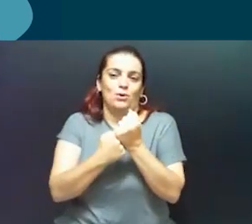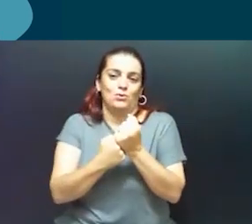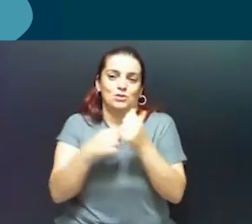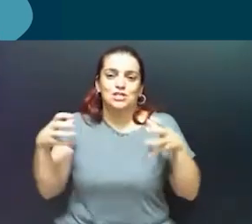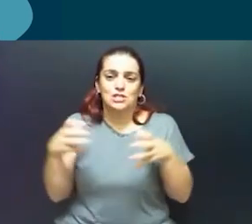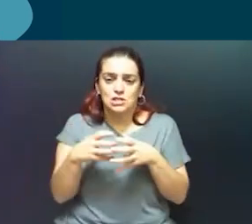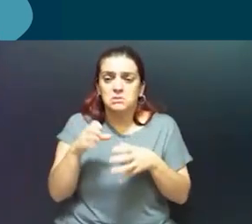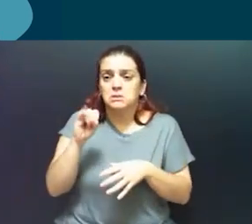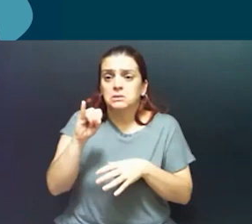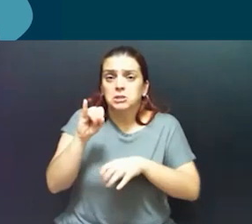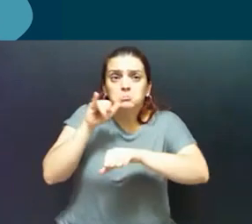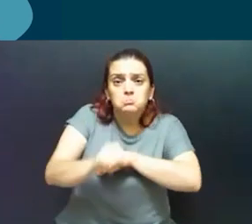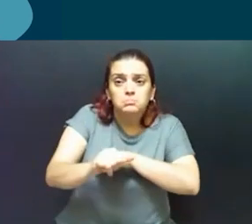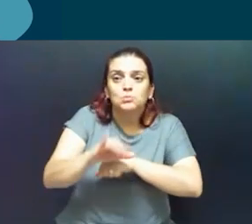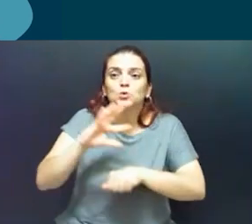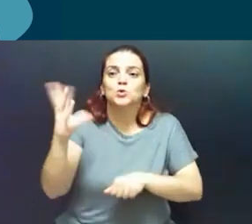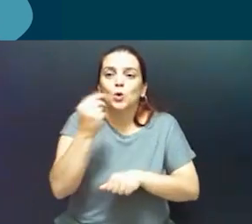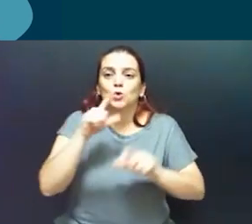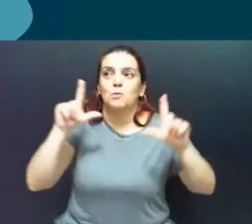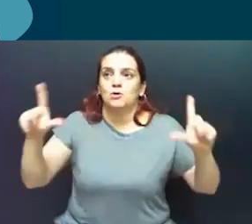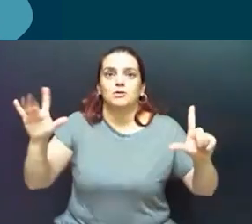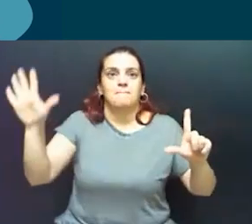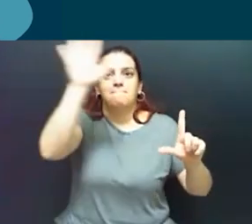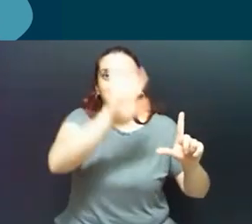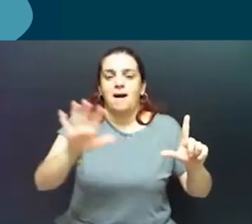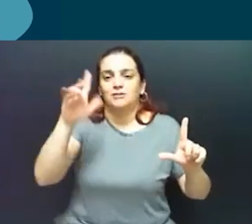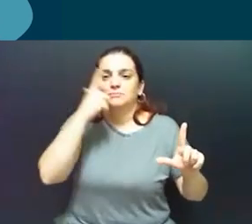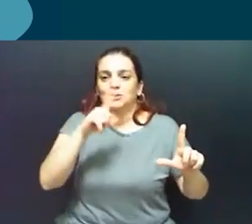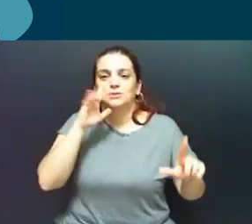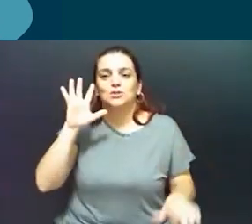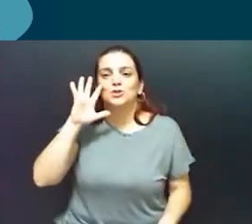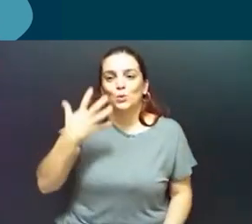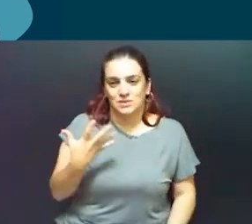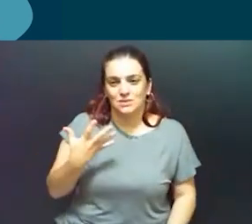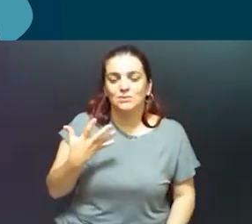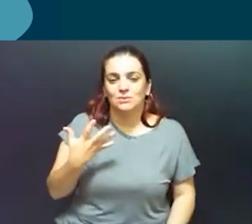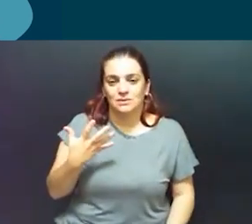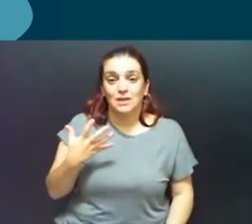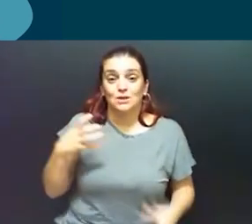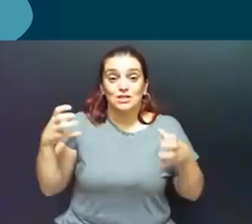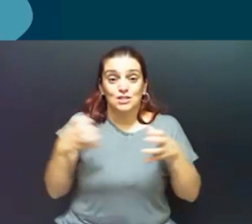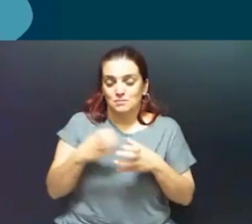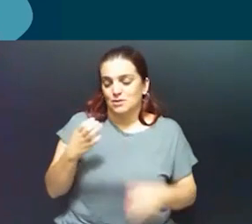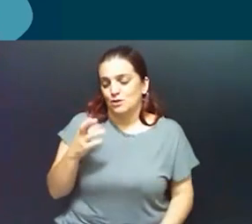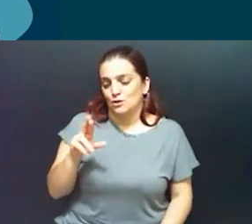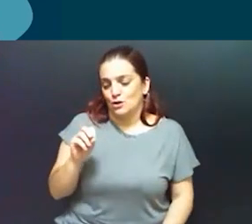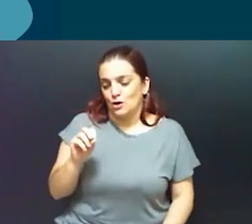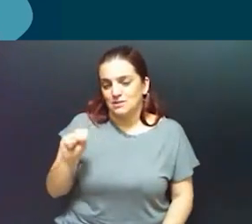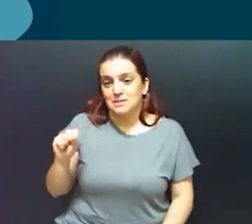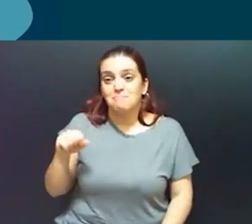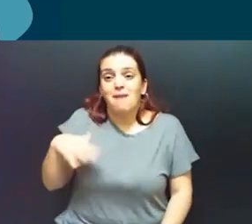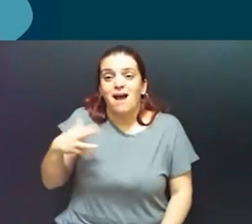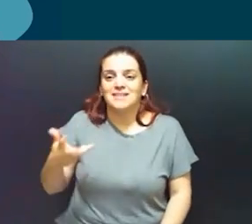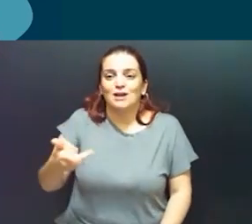que ocorra, todo mundo vai estar na mesma página para correr atrás da solução. Então, trabalhando com times cross-funcionais, a gente deixa o time mais ágil,